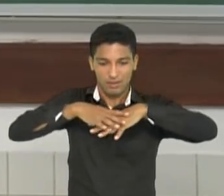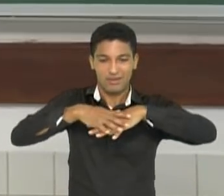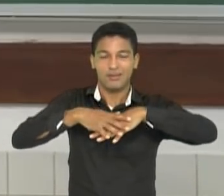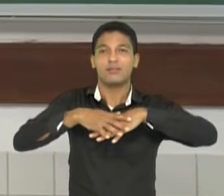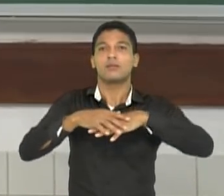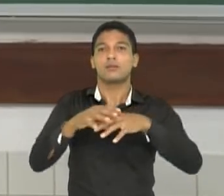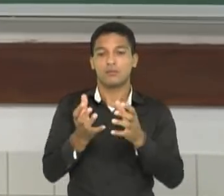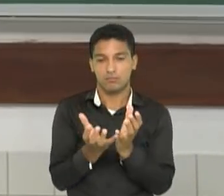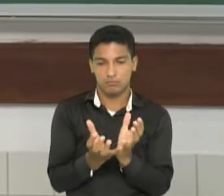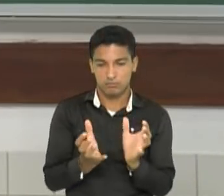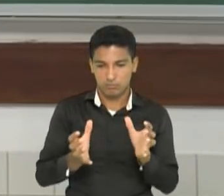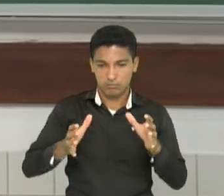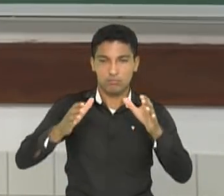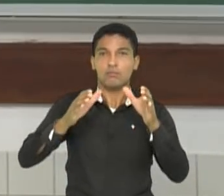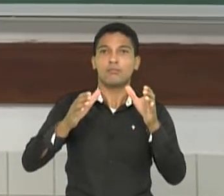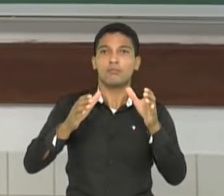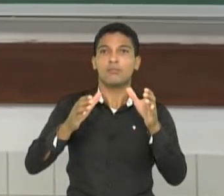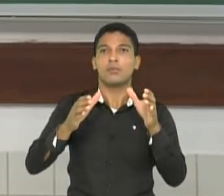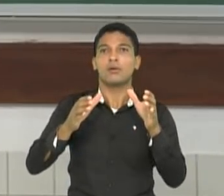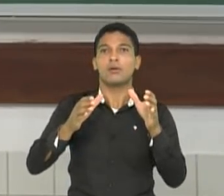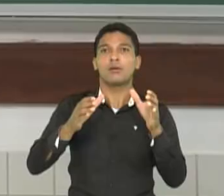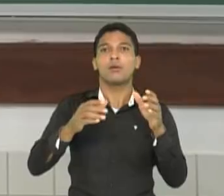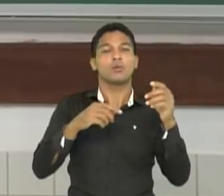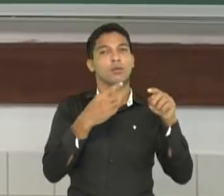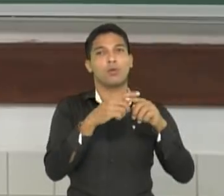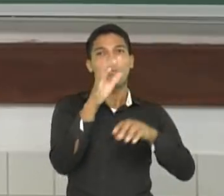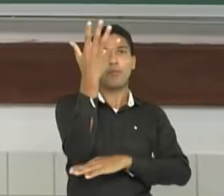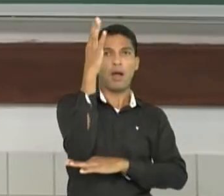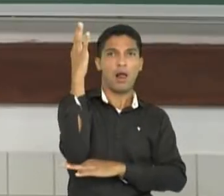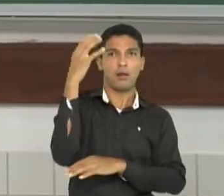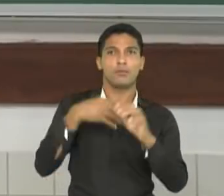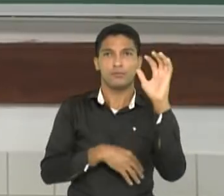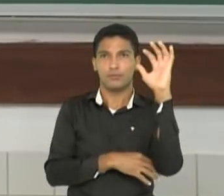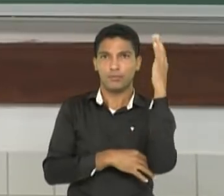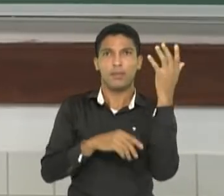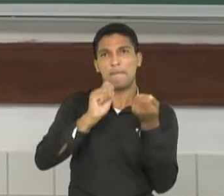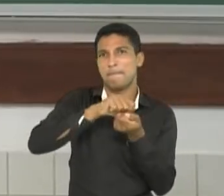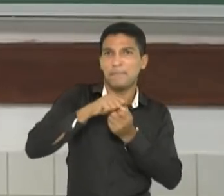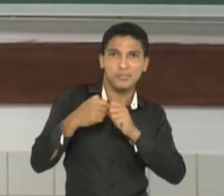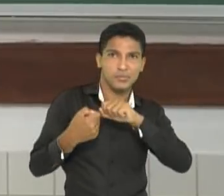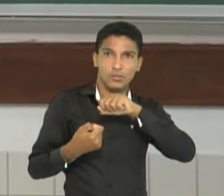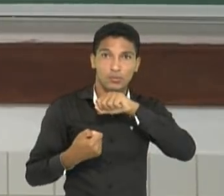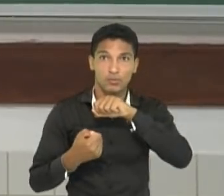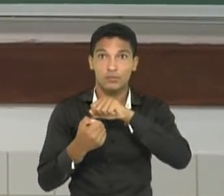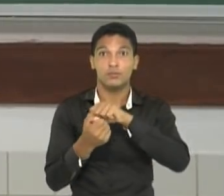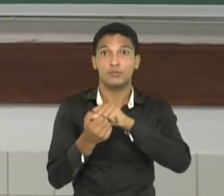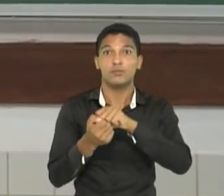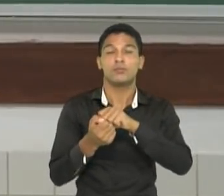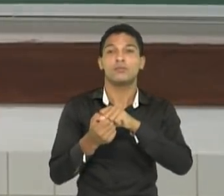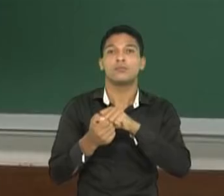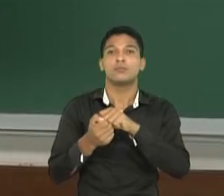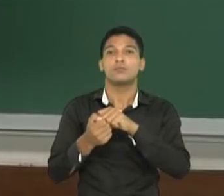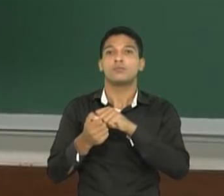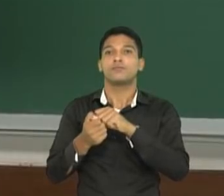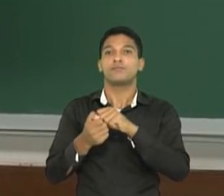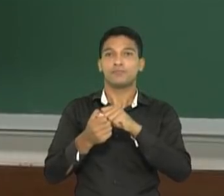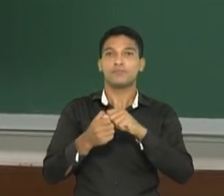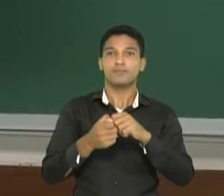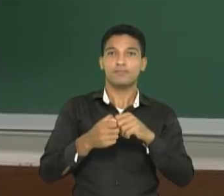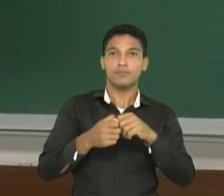extraem da natureza isso e acabam utilizando ali para o desenvolvimento das suas atividades, certo?